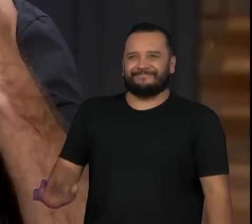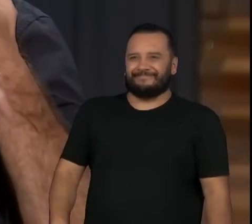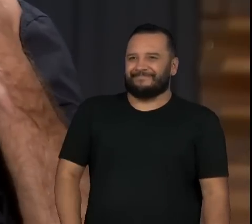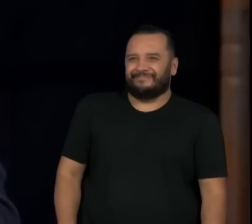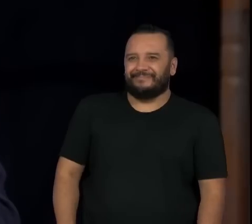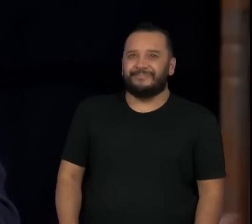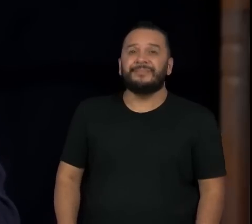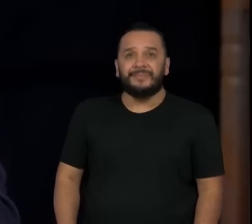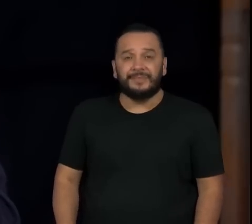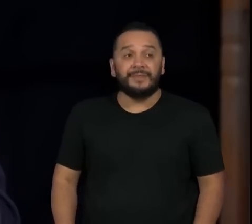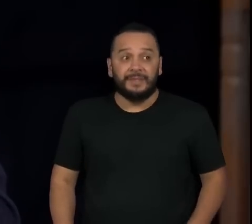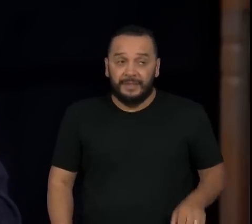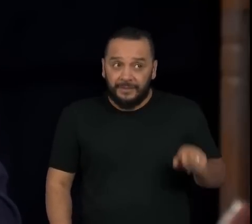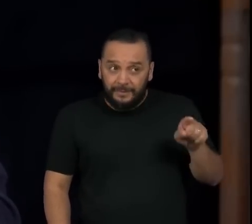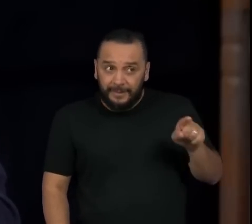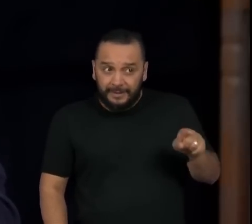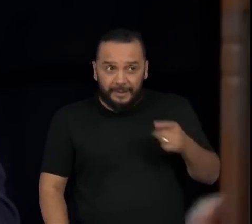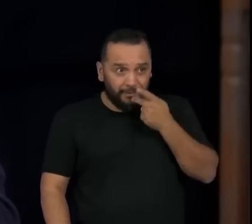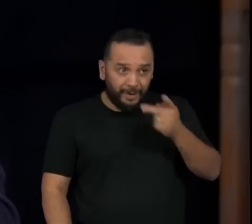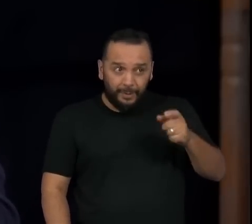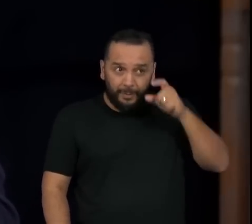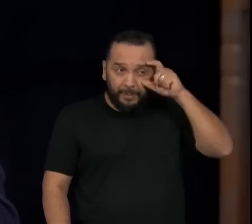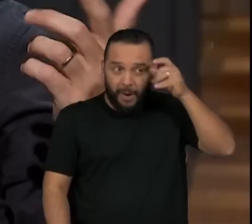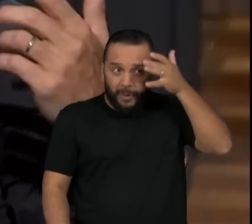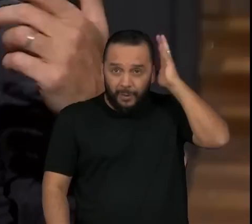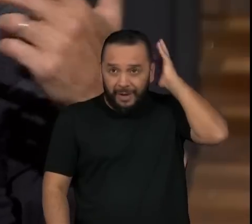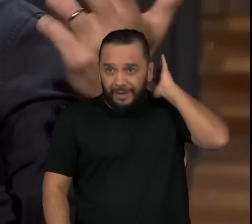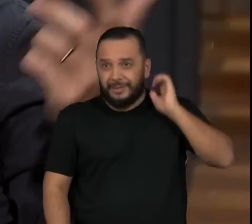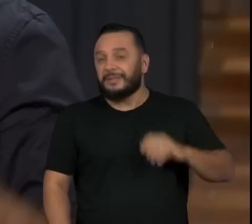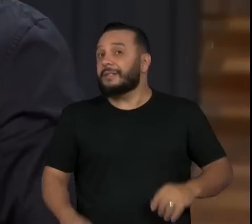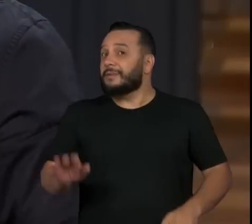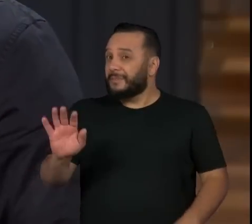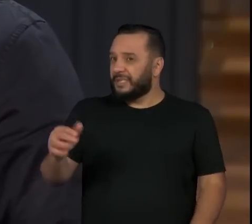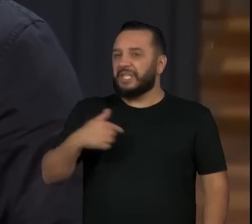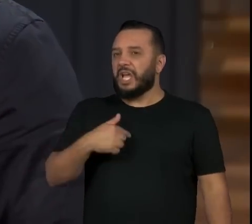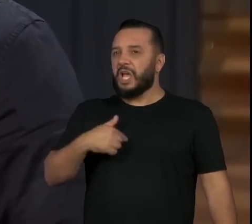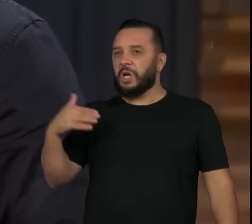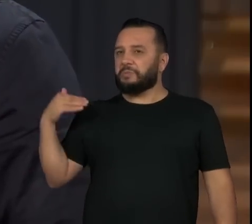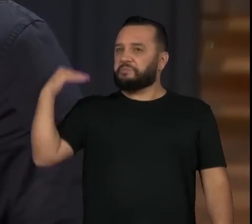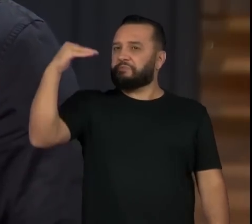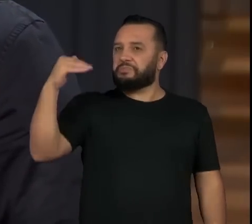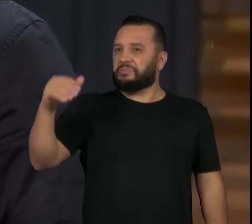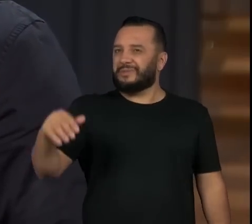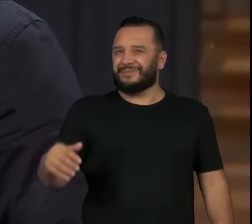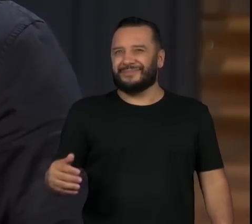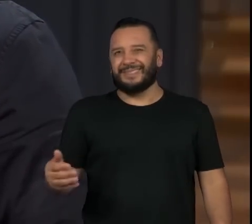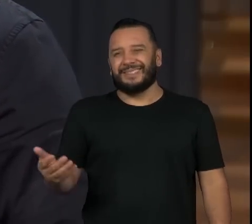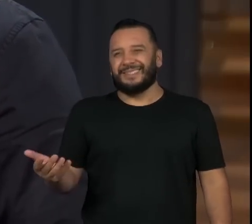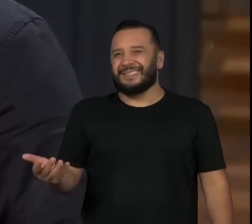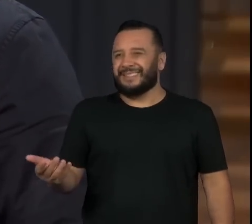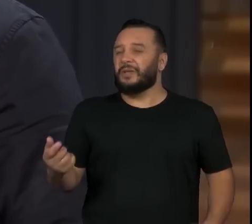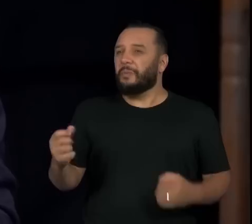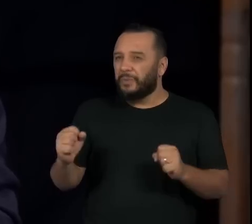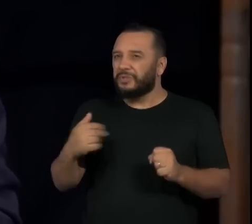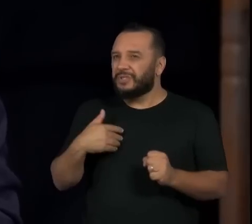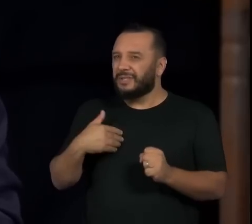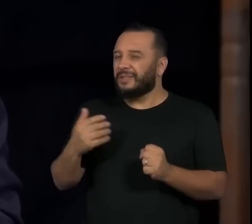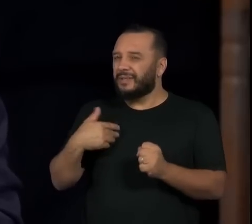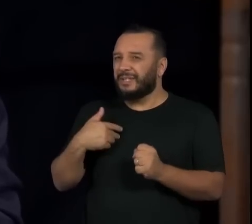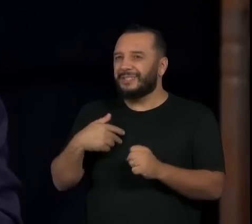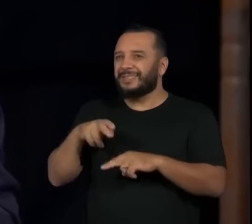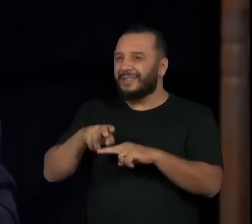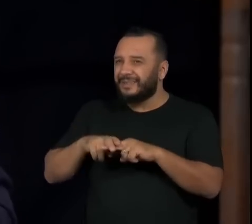foi falar do Paulo Guedes e agora Não, mas querendo disputar e mostrar que eu podia ser que nem eles, assim, também, sabe? O que te